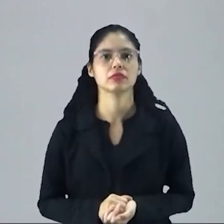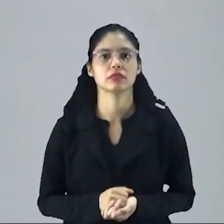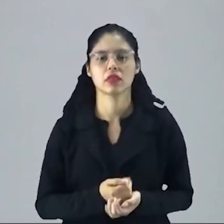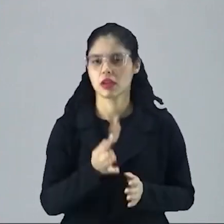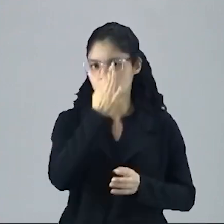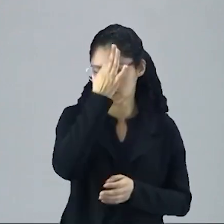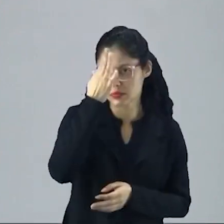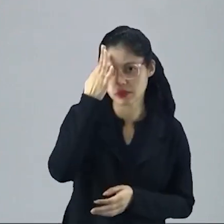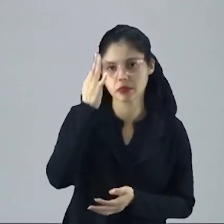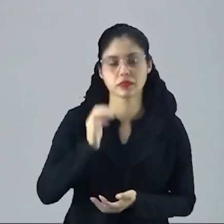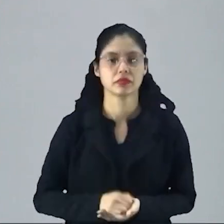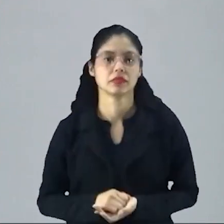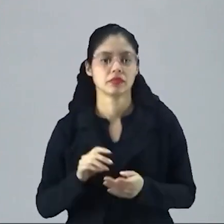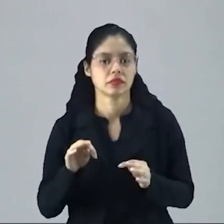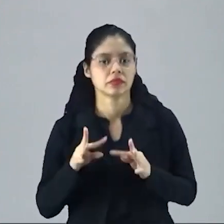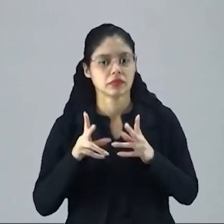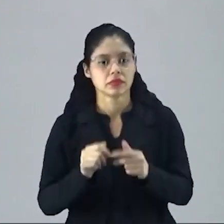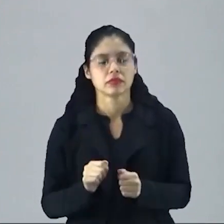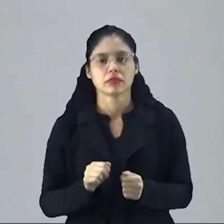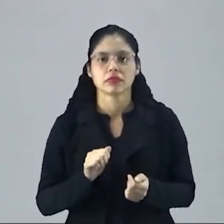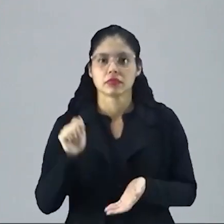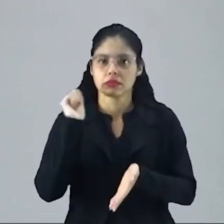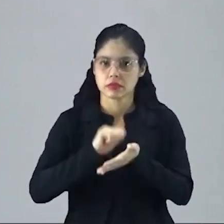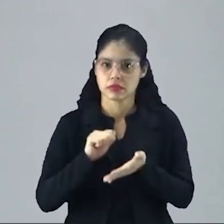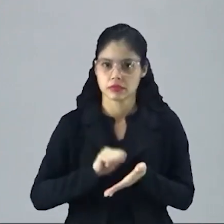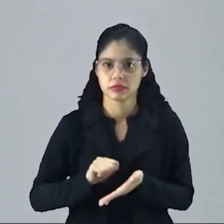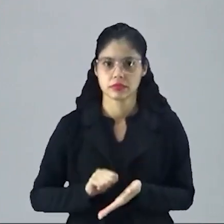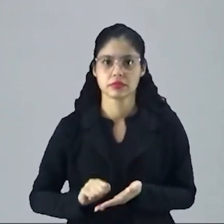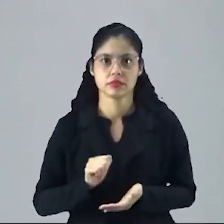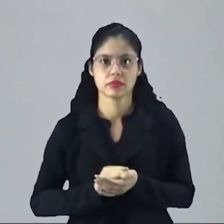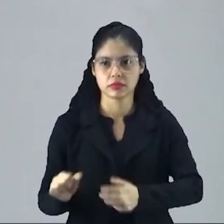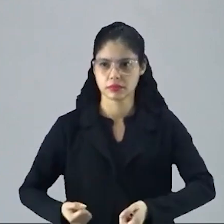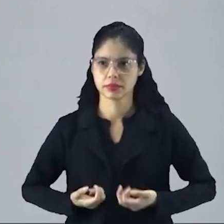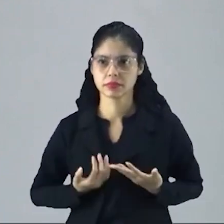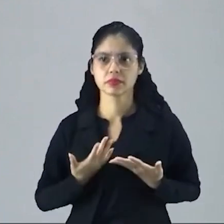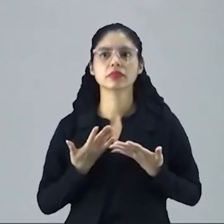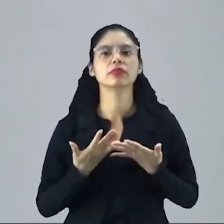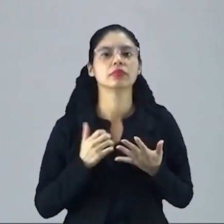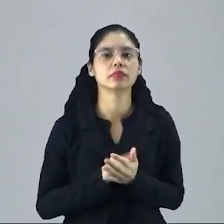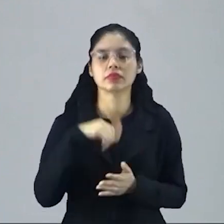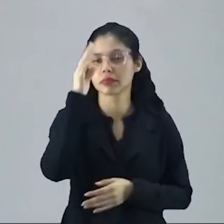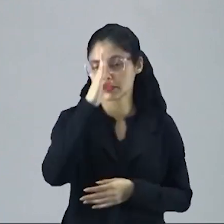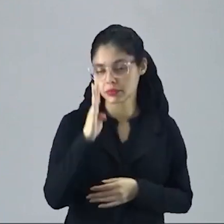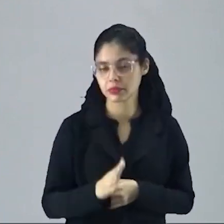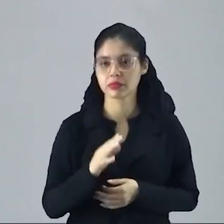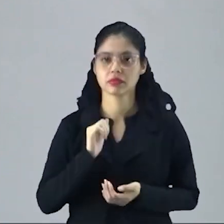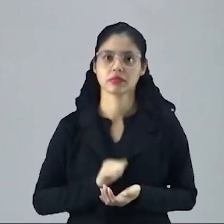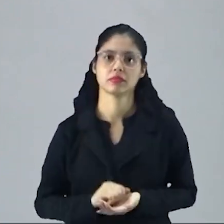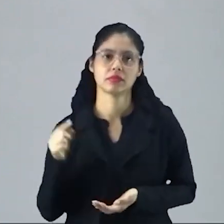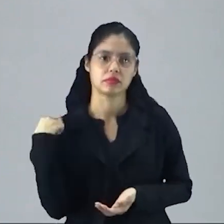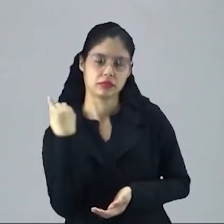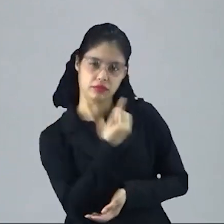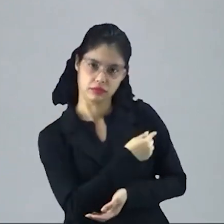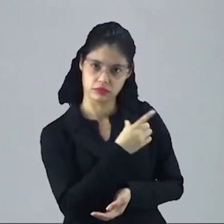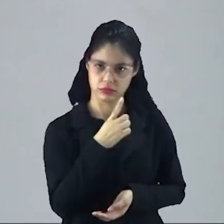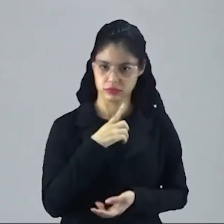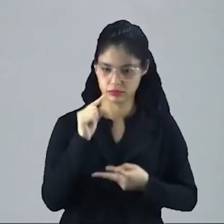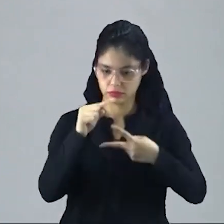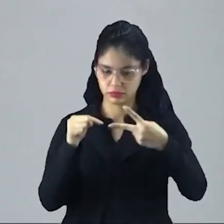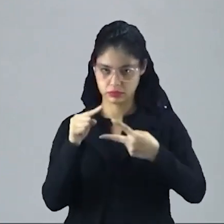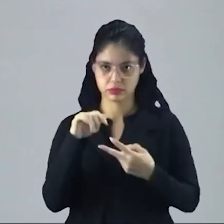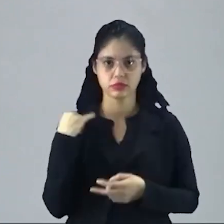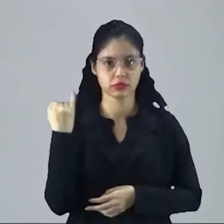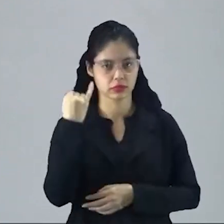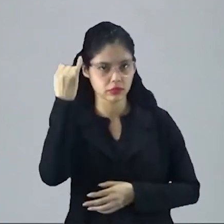questões filosóficas. Então, tudo isso vai estar escrito no manifesto. No Brasil, nós tivemos 2